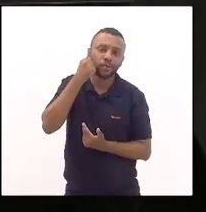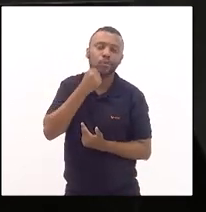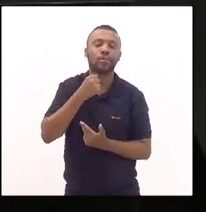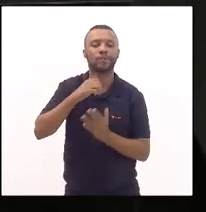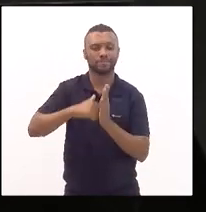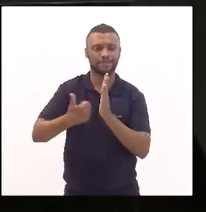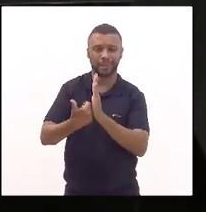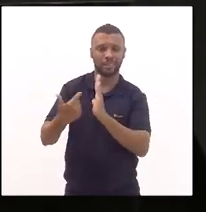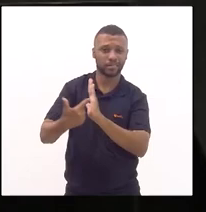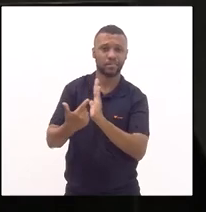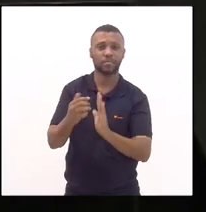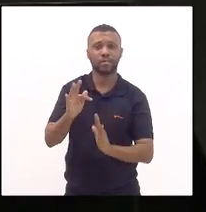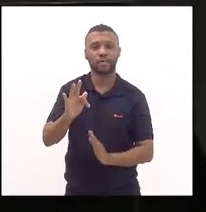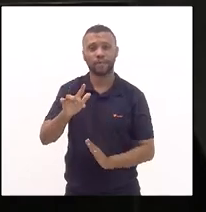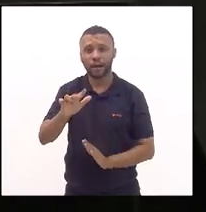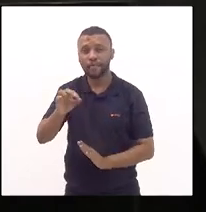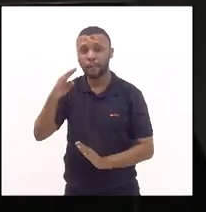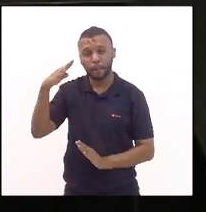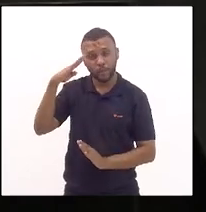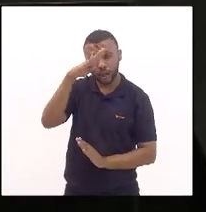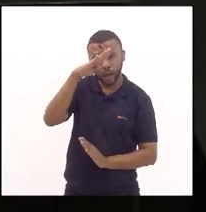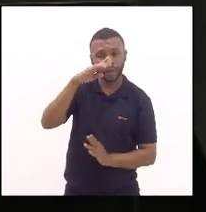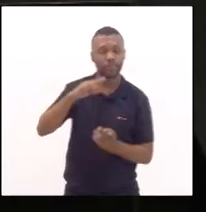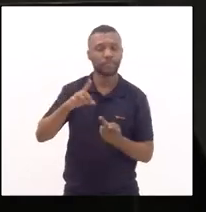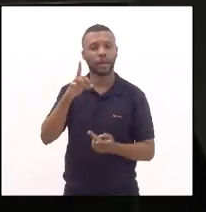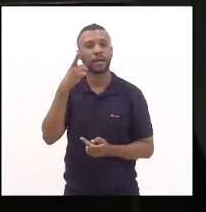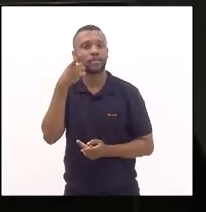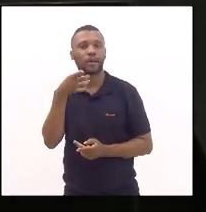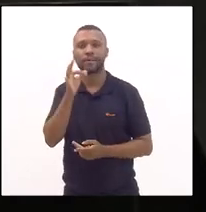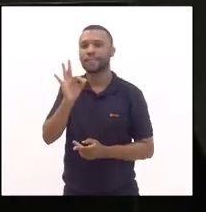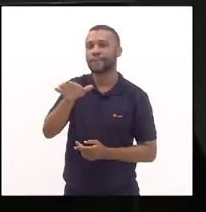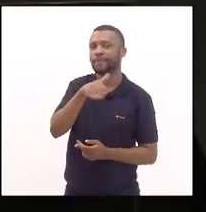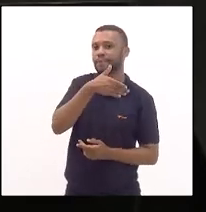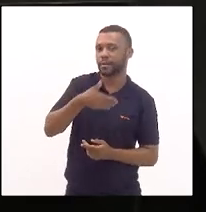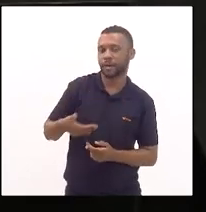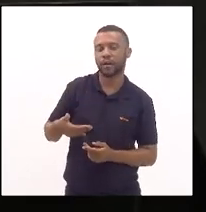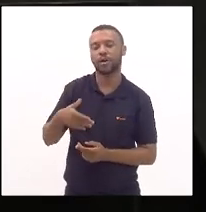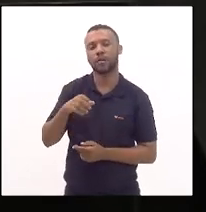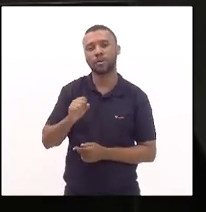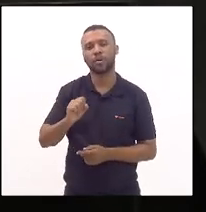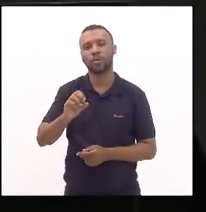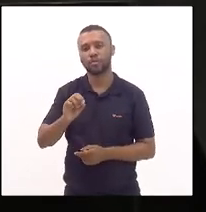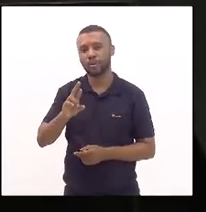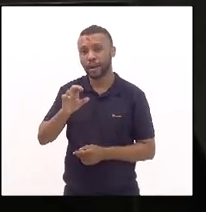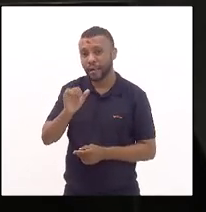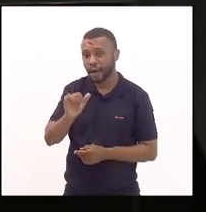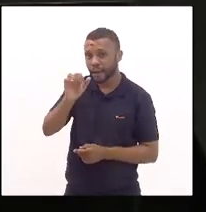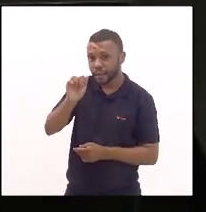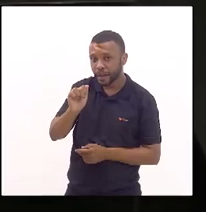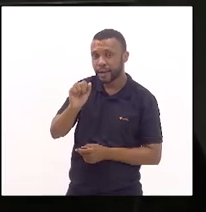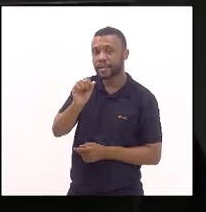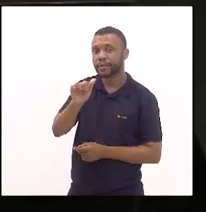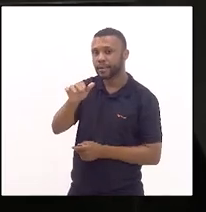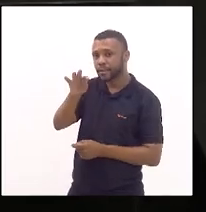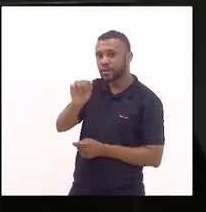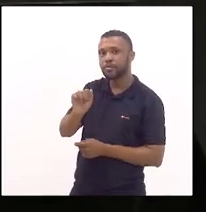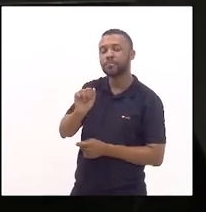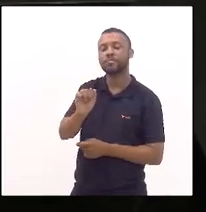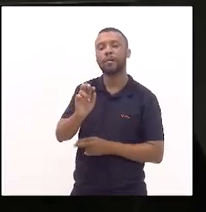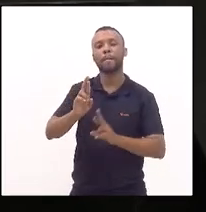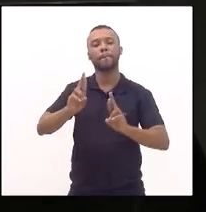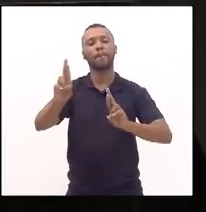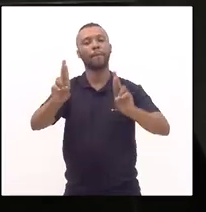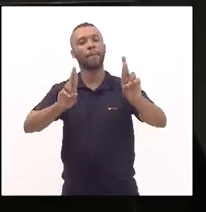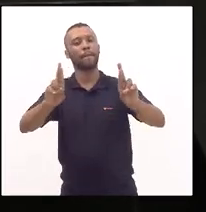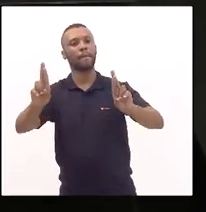Bolsonaro, a deputada federal Soraya Santos e outras autoridades, para tratar da